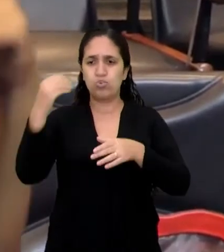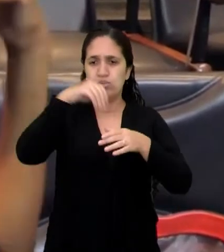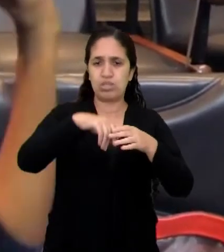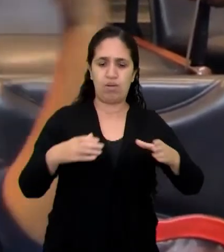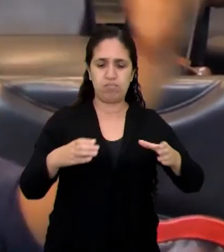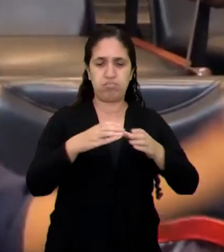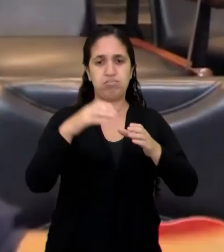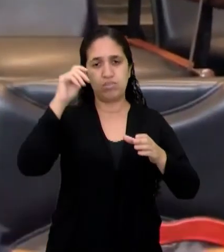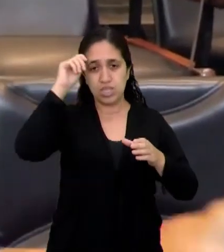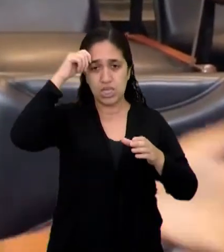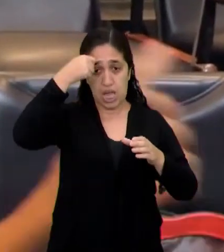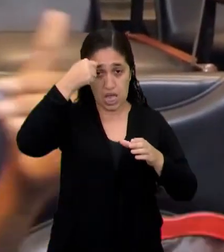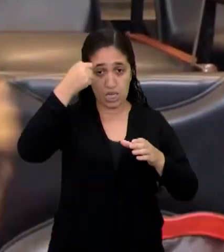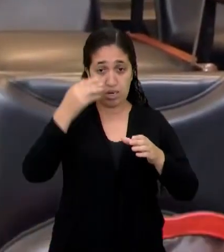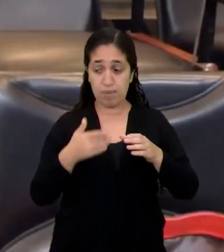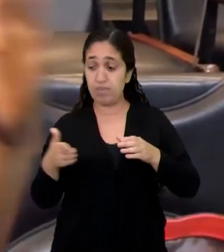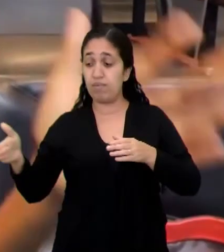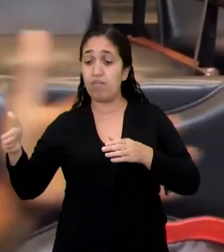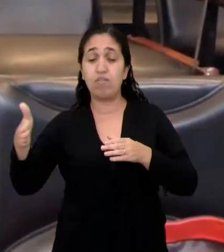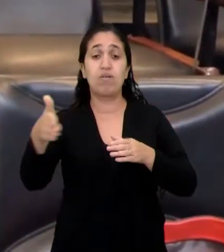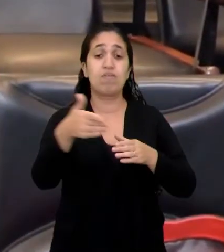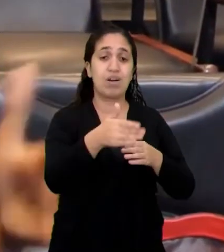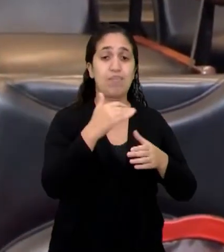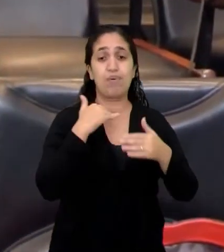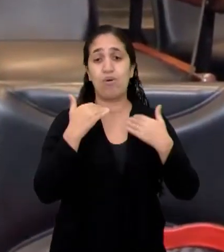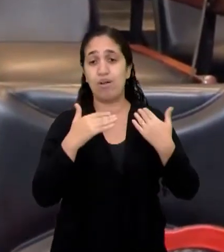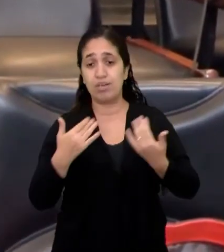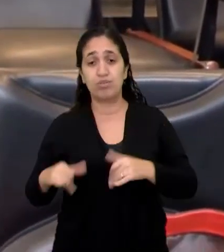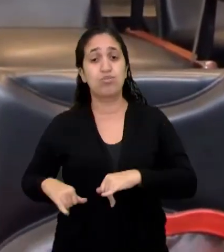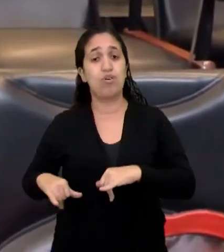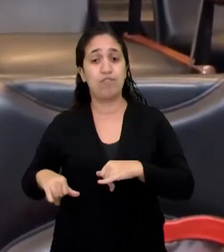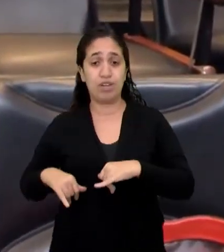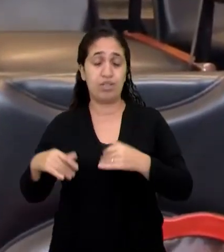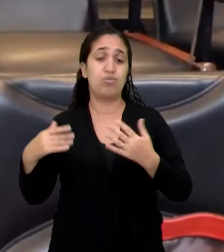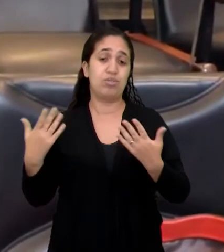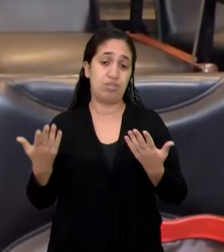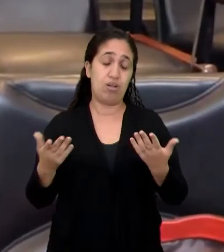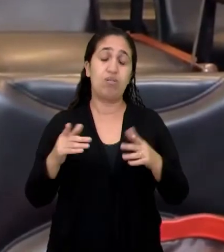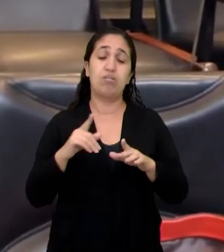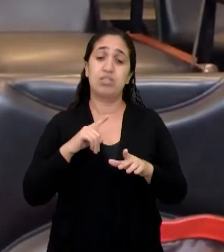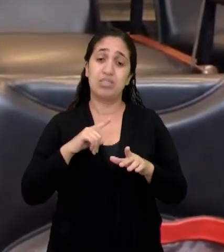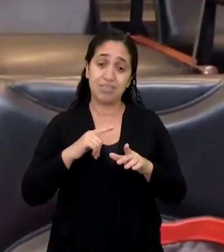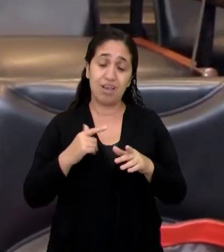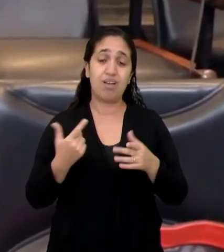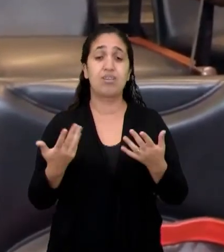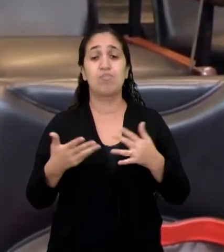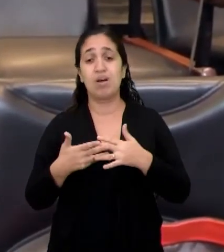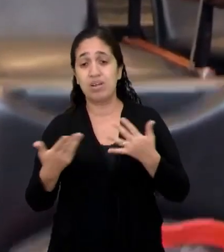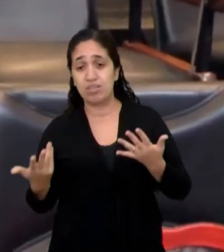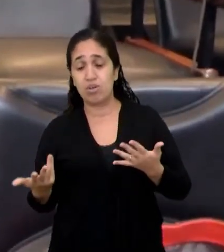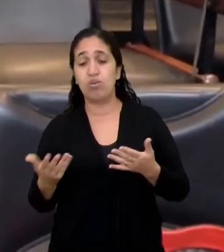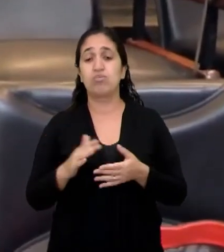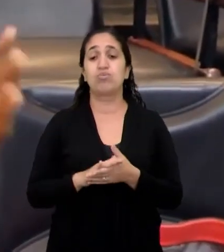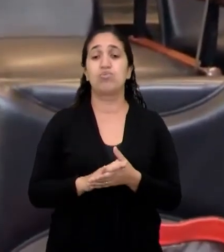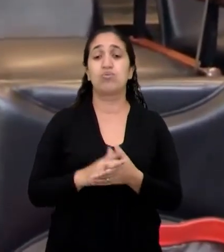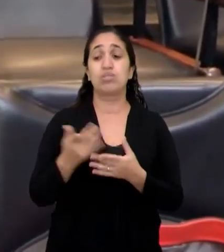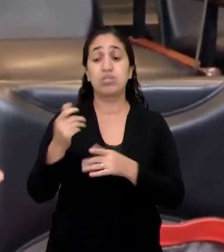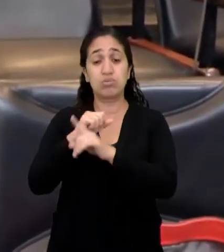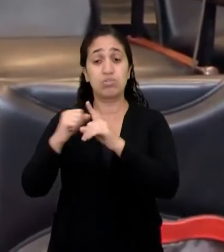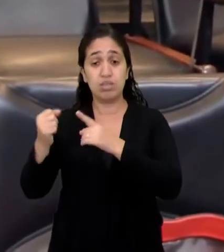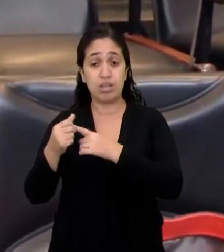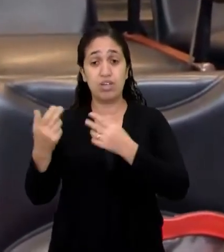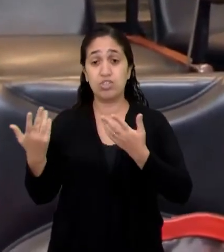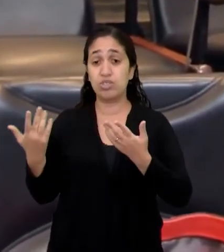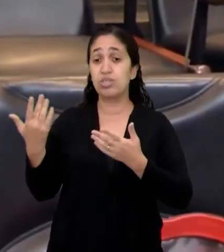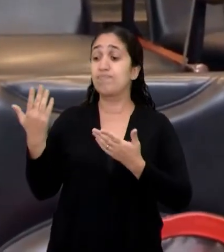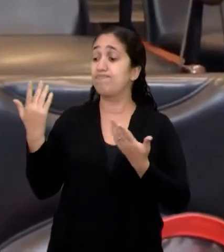espaço, sendo que a juventude negra está morrendo. A gente enfrenta muitos paradoxos ainda na sociedade, onde a gente não pode negar